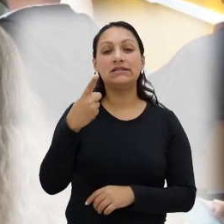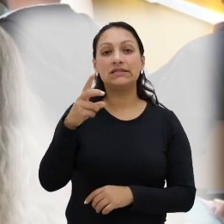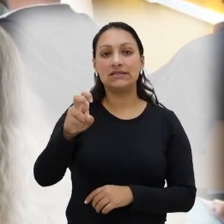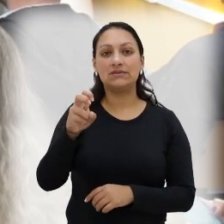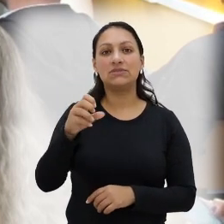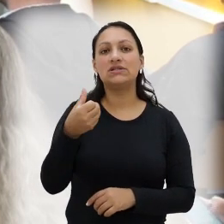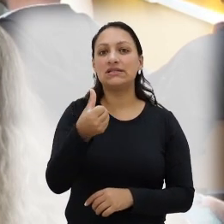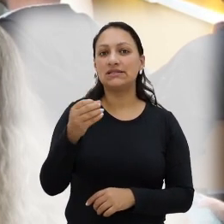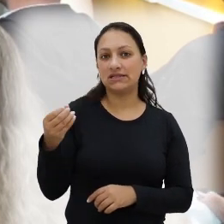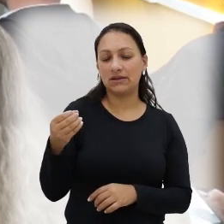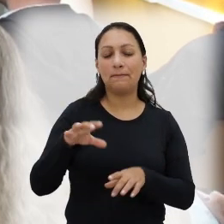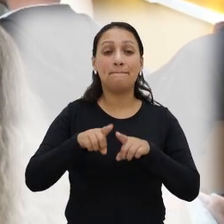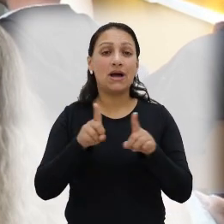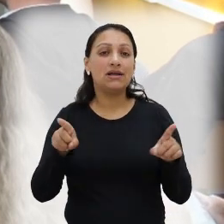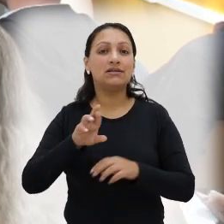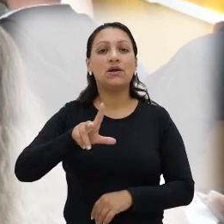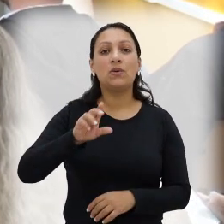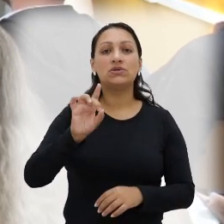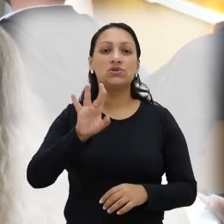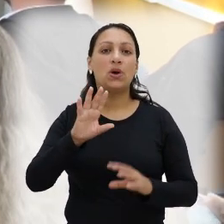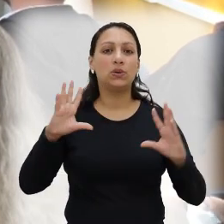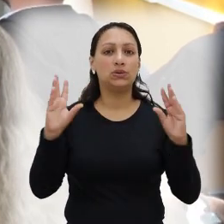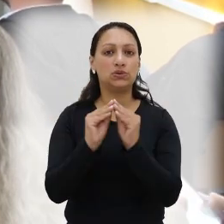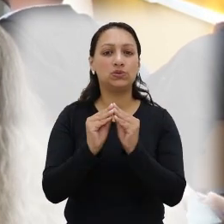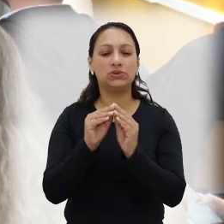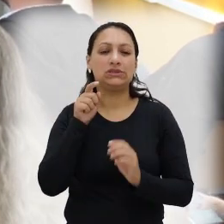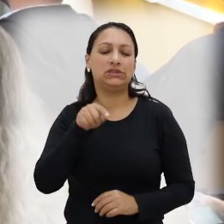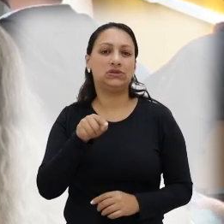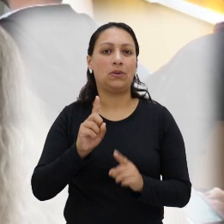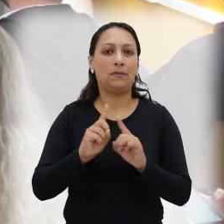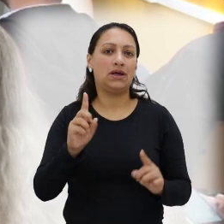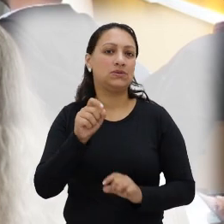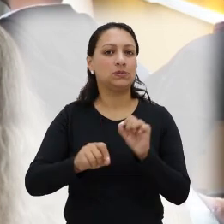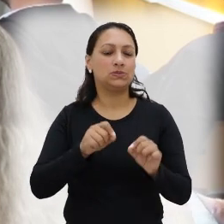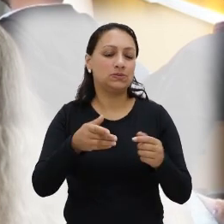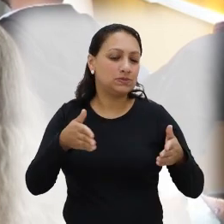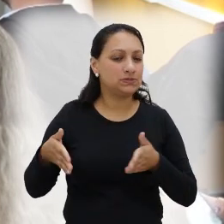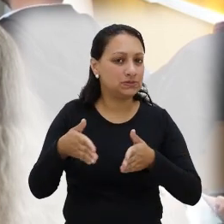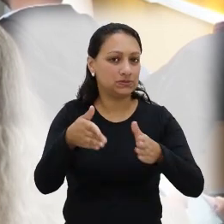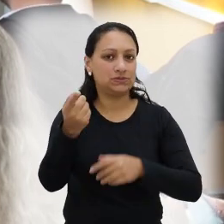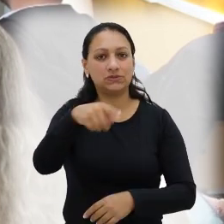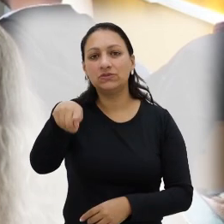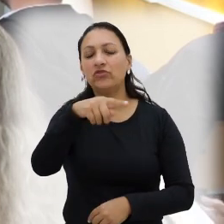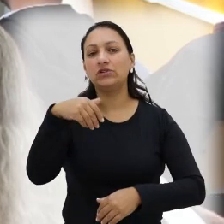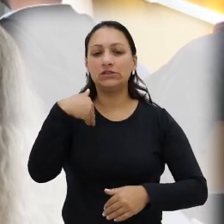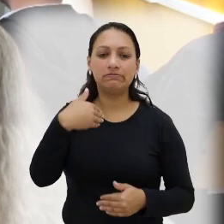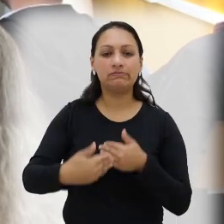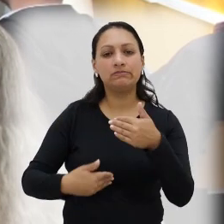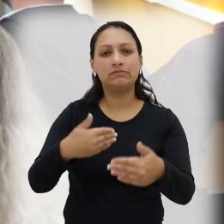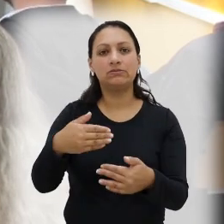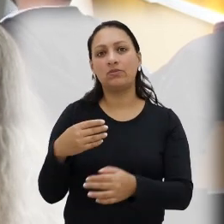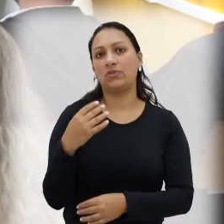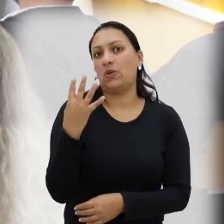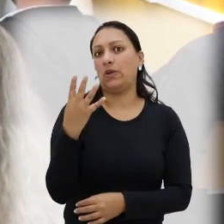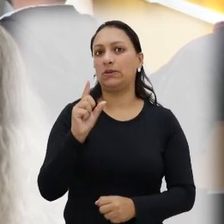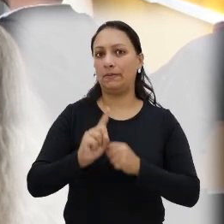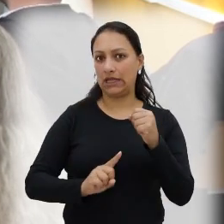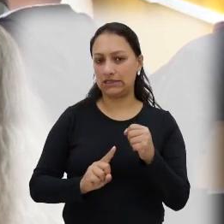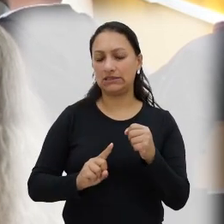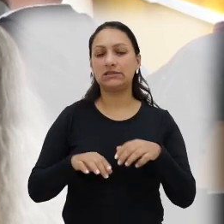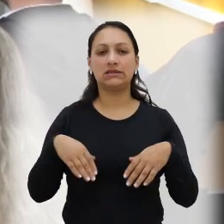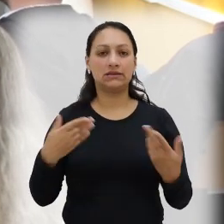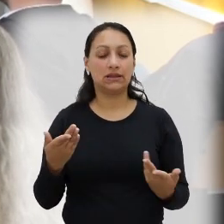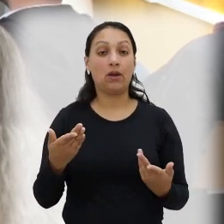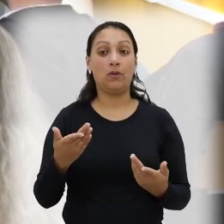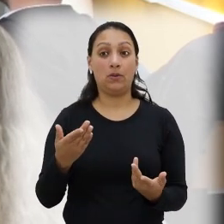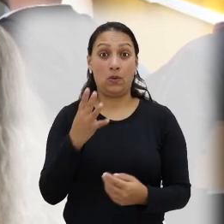não se resume só a isso. Eu acho que se resume ao caminho que vocês vão percorrer durante esses 4 meses. Porque